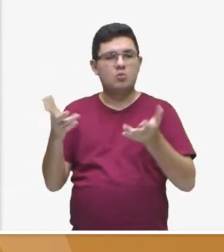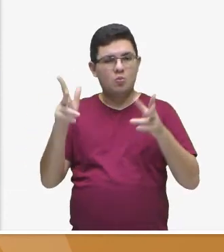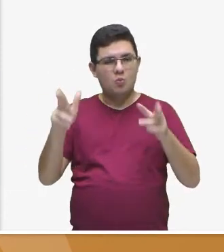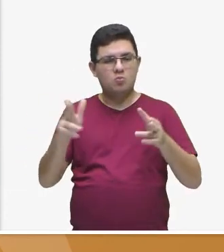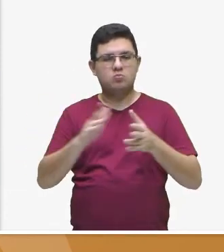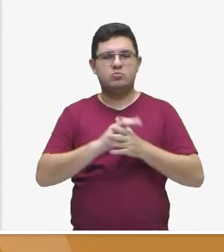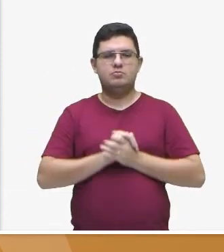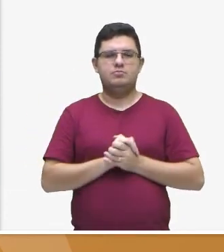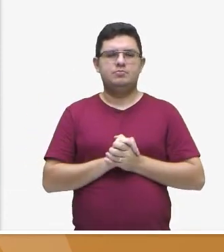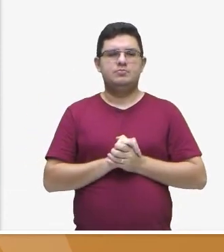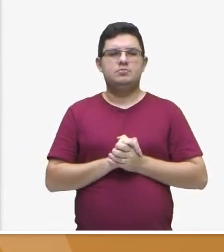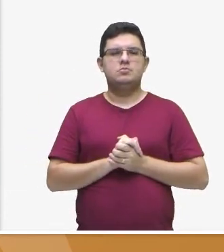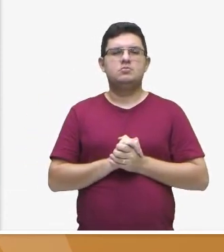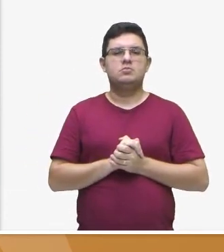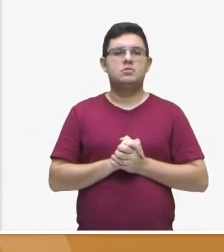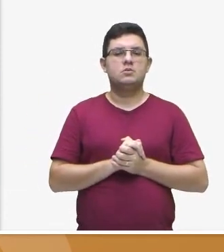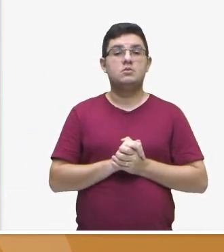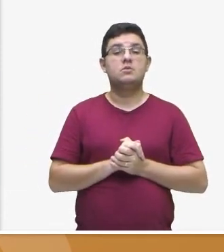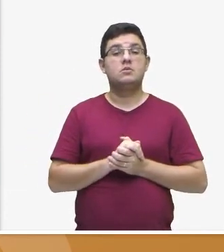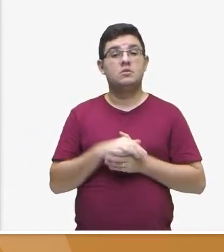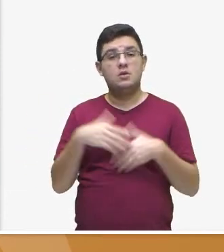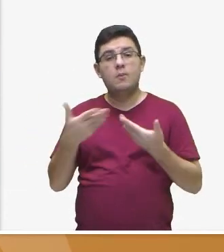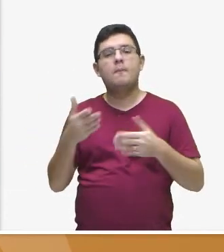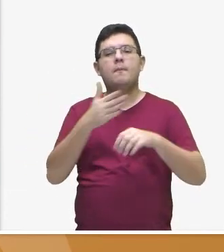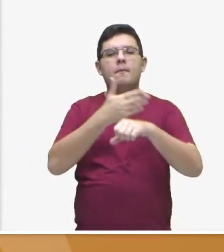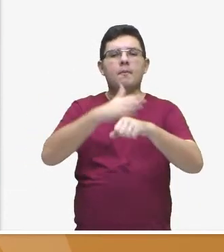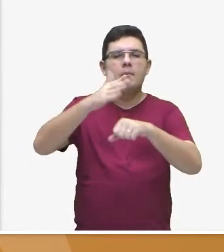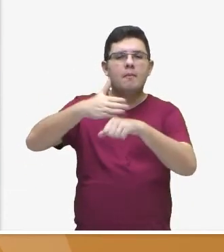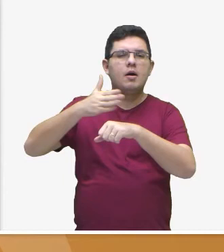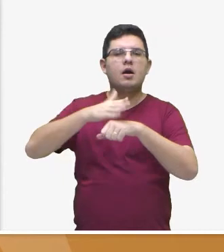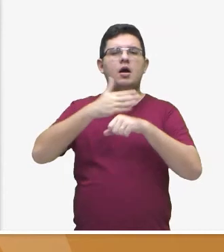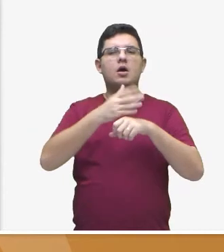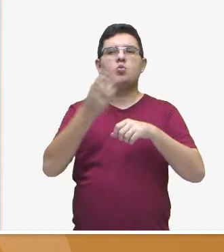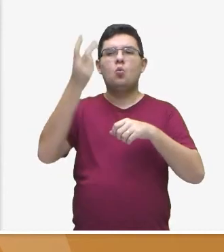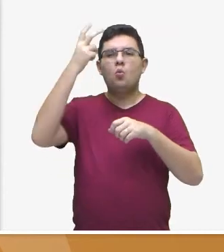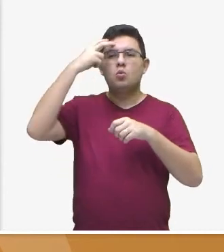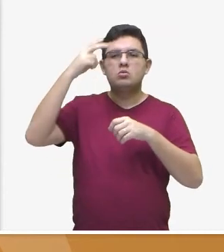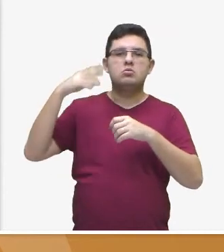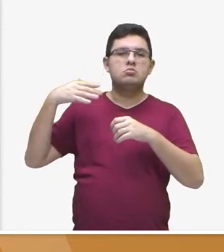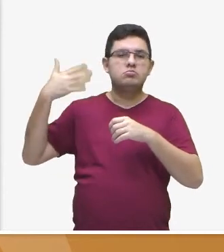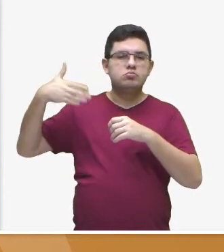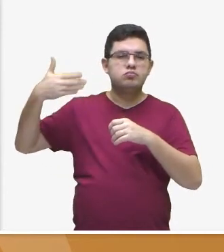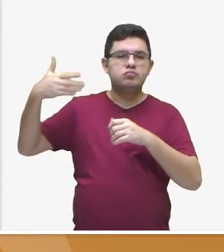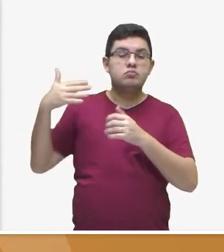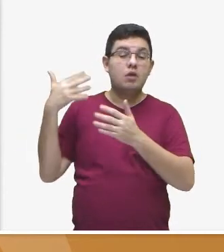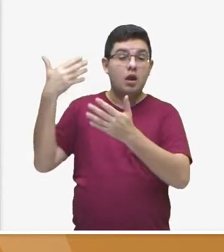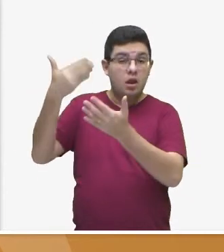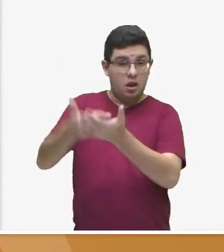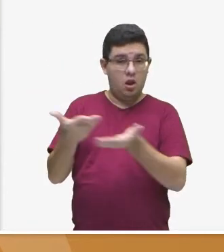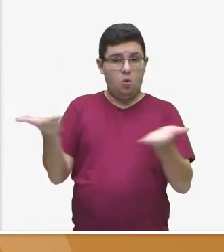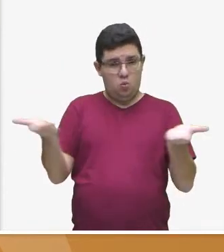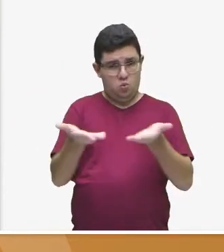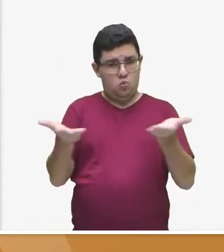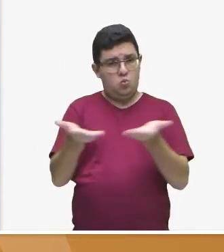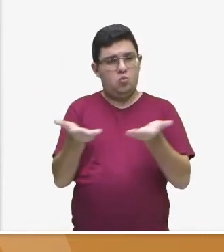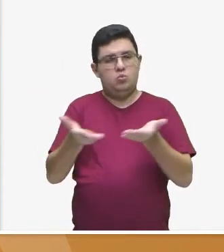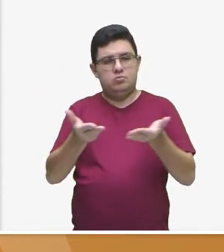são práticas, são heranças culturais que nós herdamos dos indígenas e que até hoje a